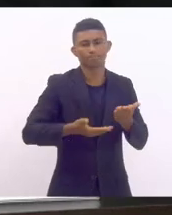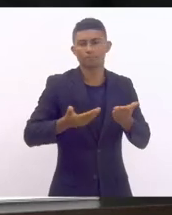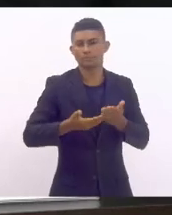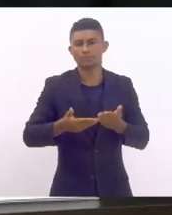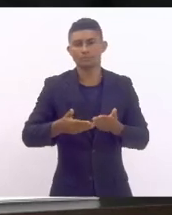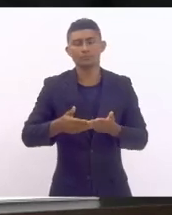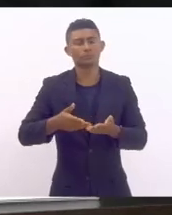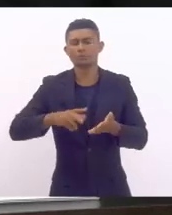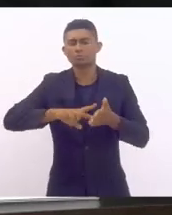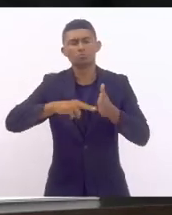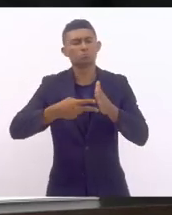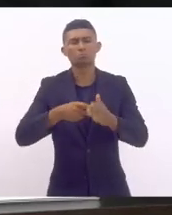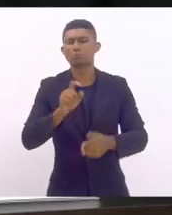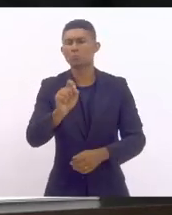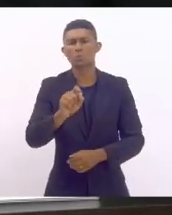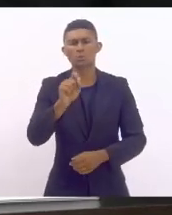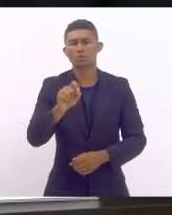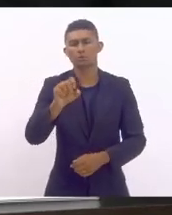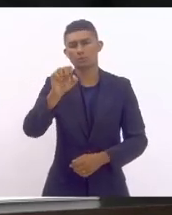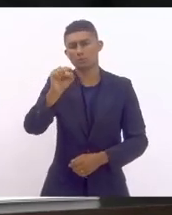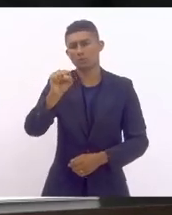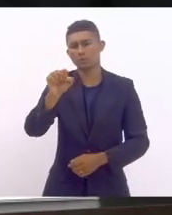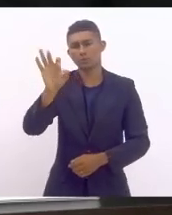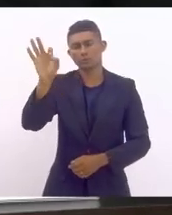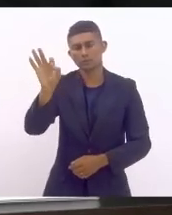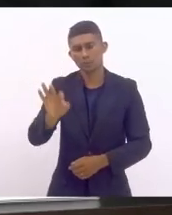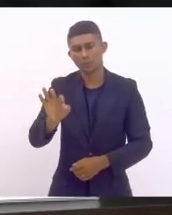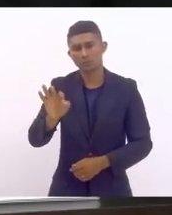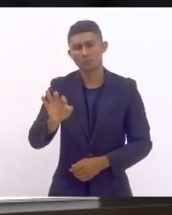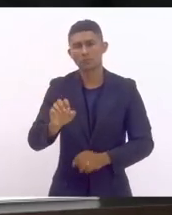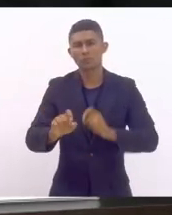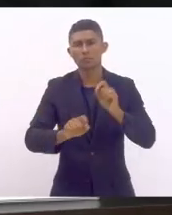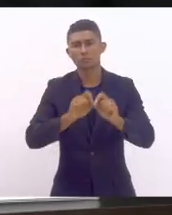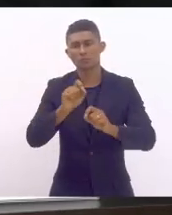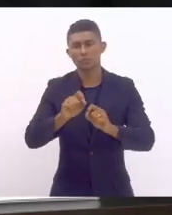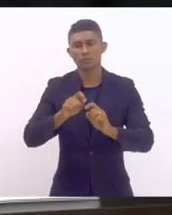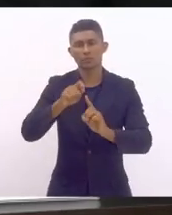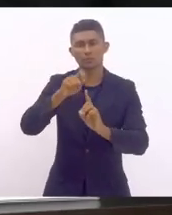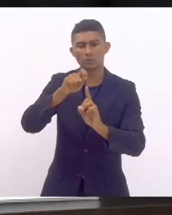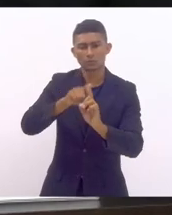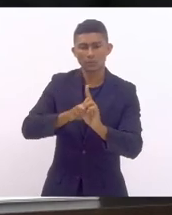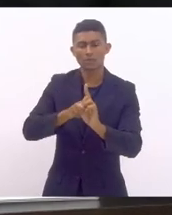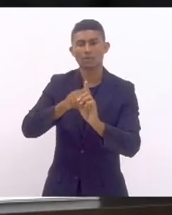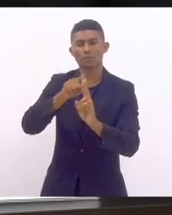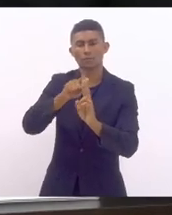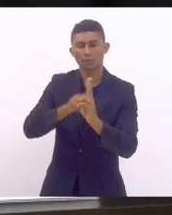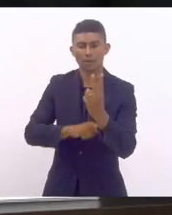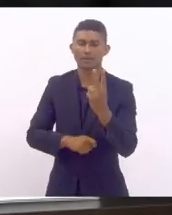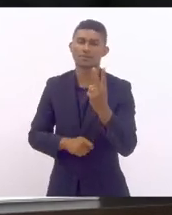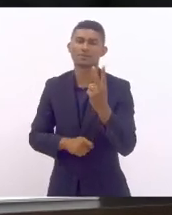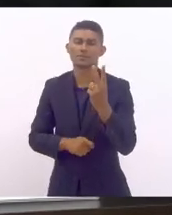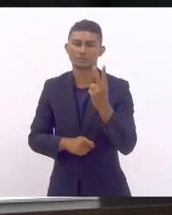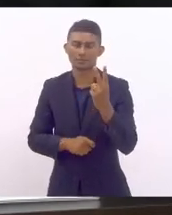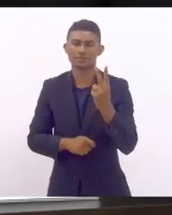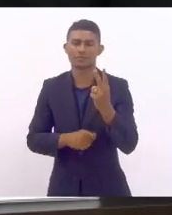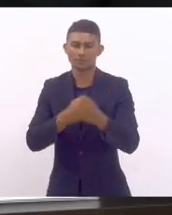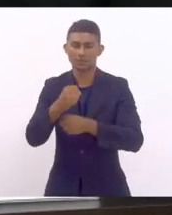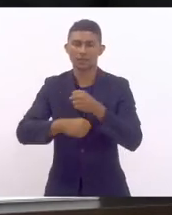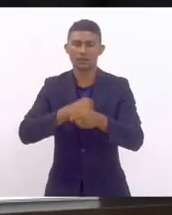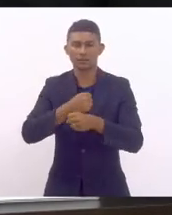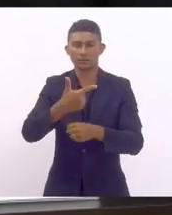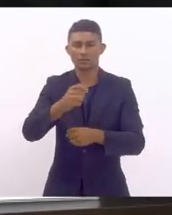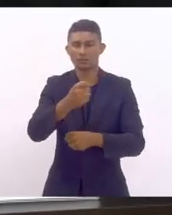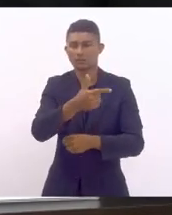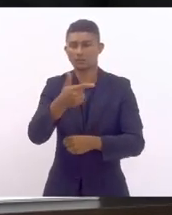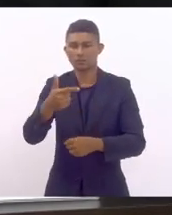a grosso modo para todos cada um de nós pelo menos dois meses em aberto em 2022